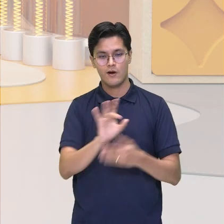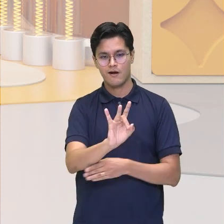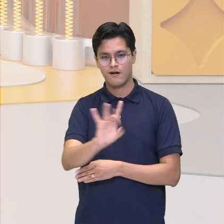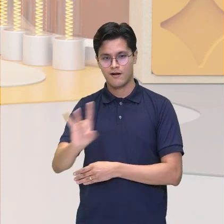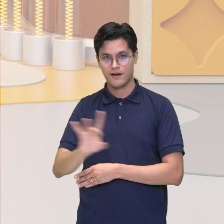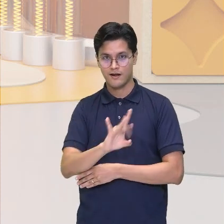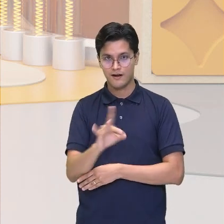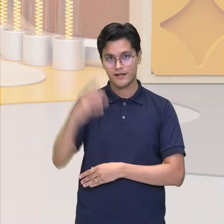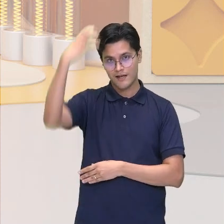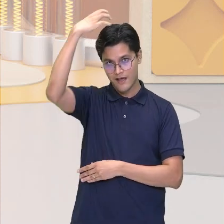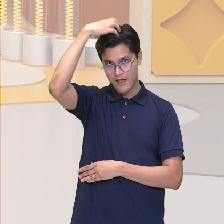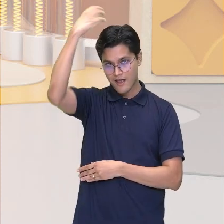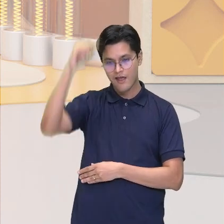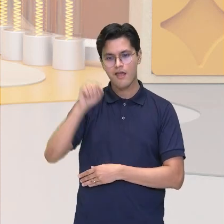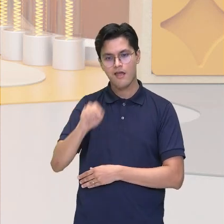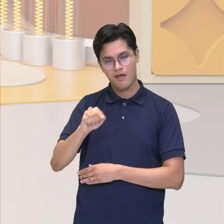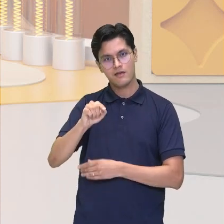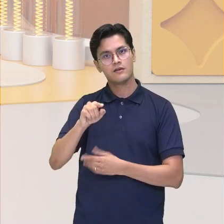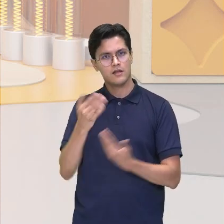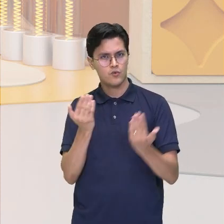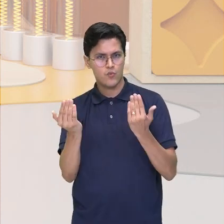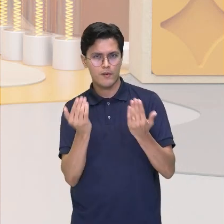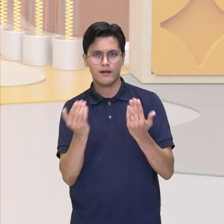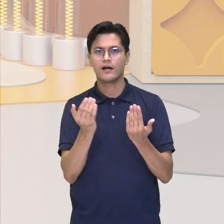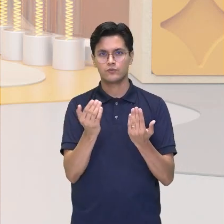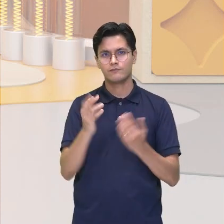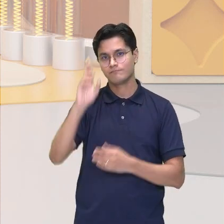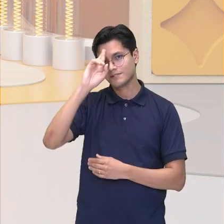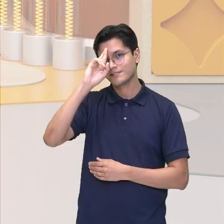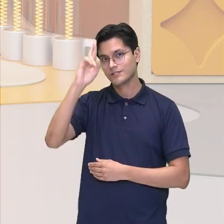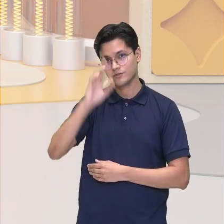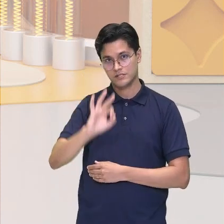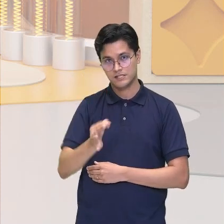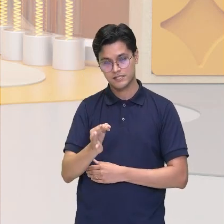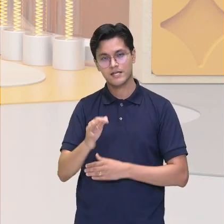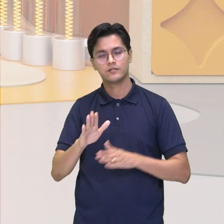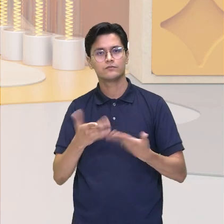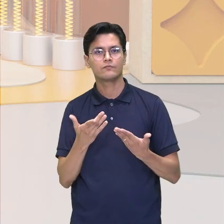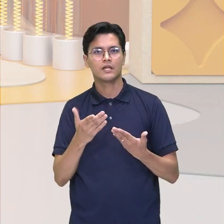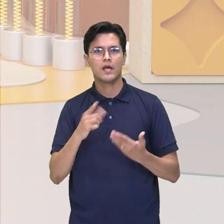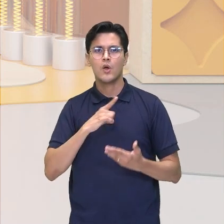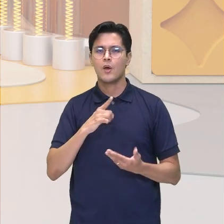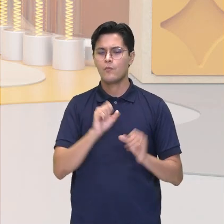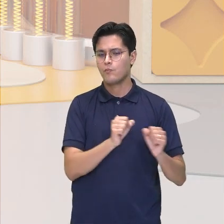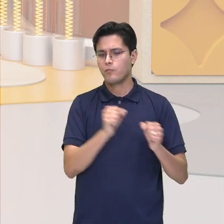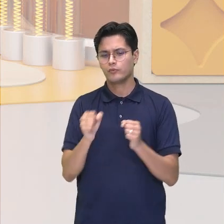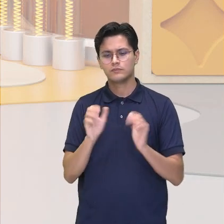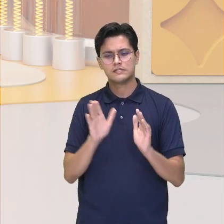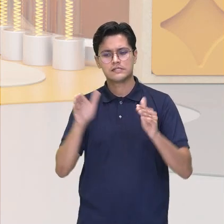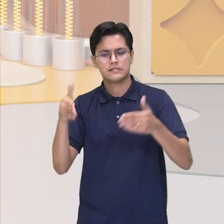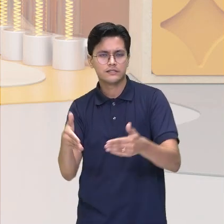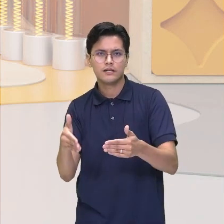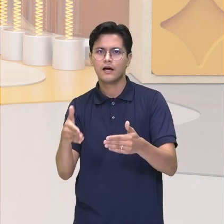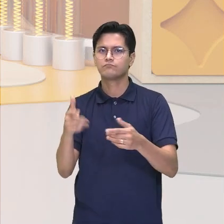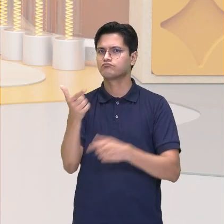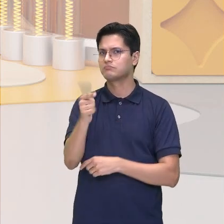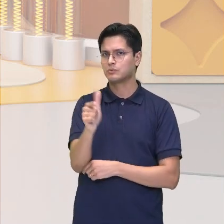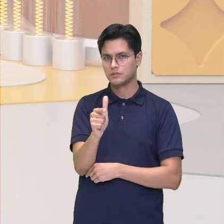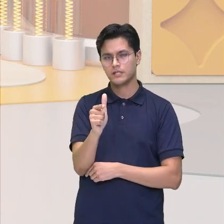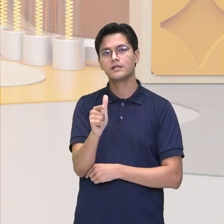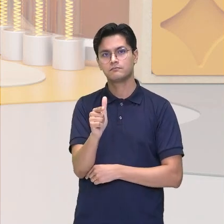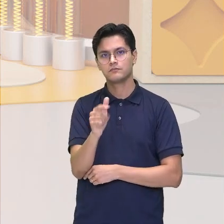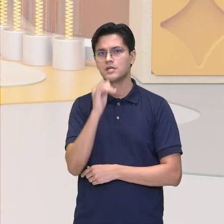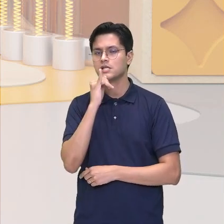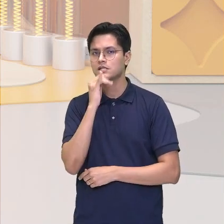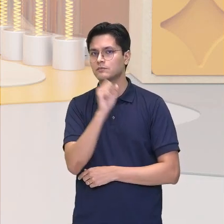como um senhor entre outros. Não havia essa centralização. E quando um nobre, um rei, precisava